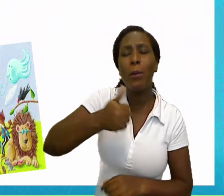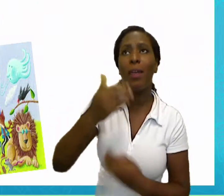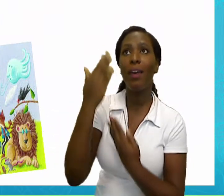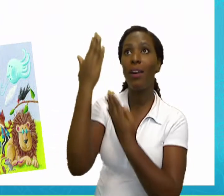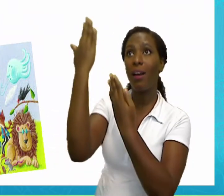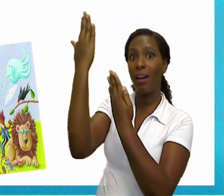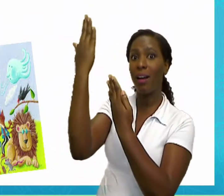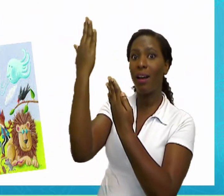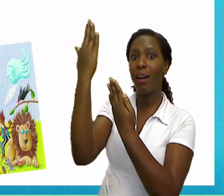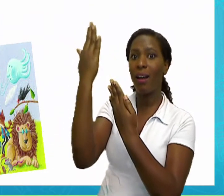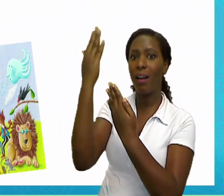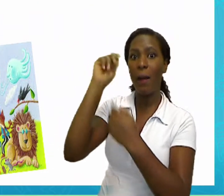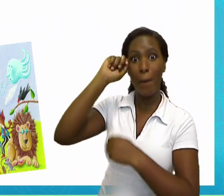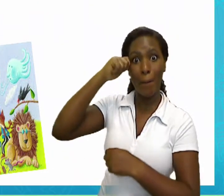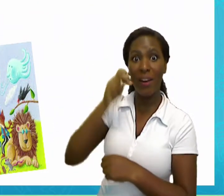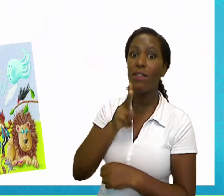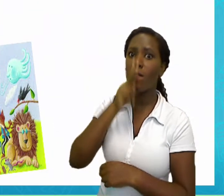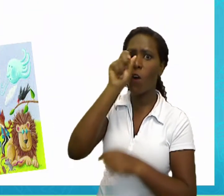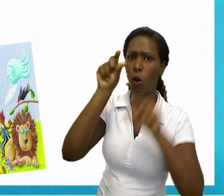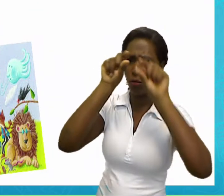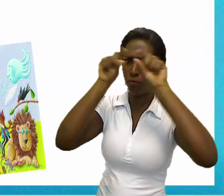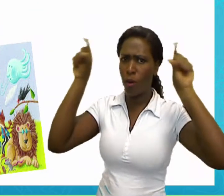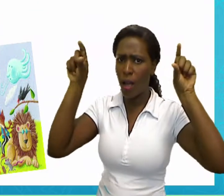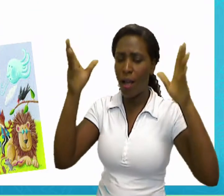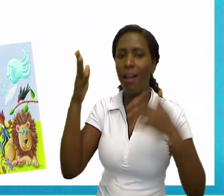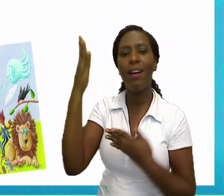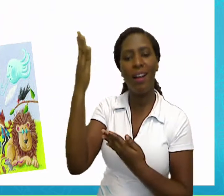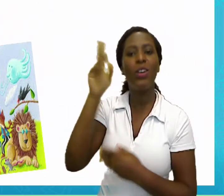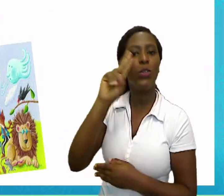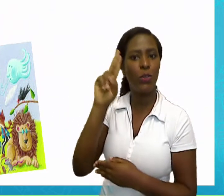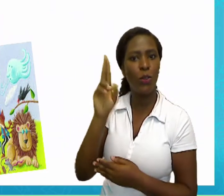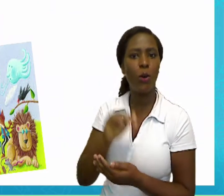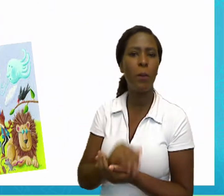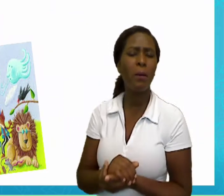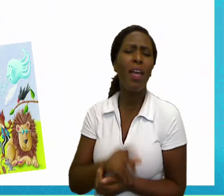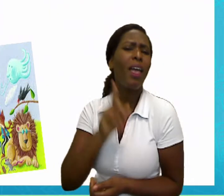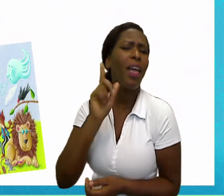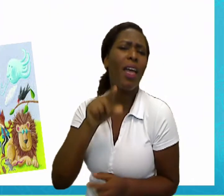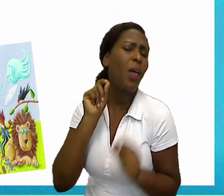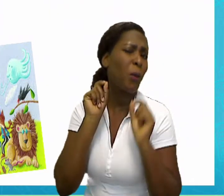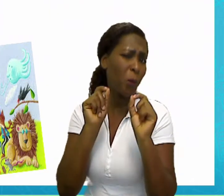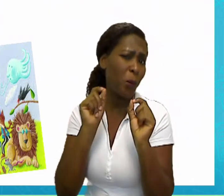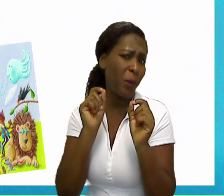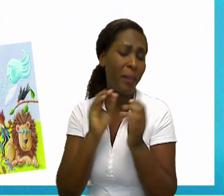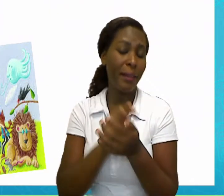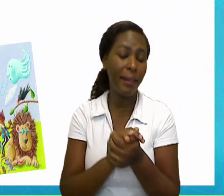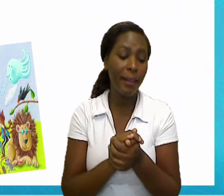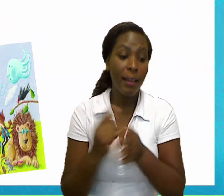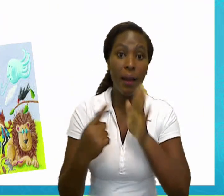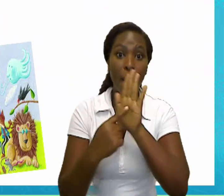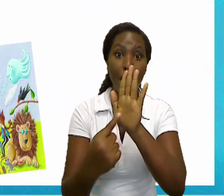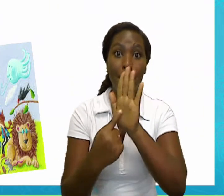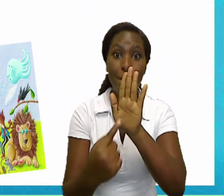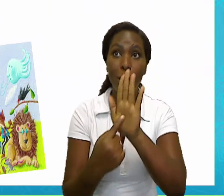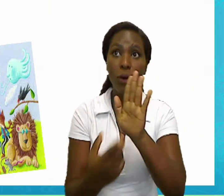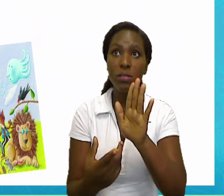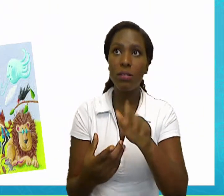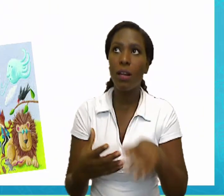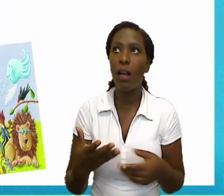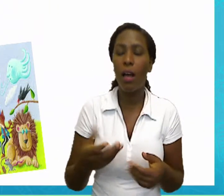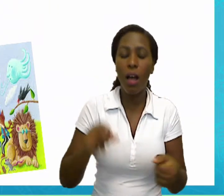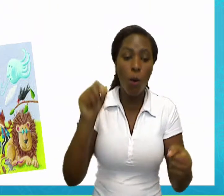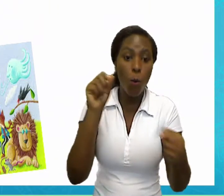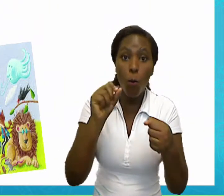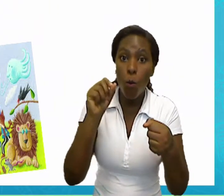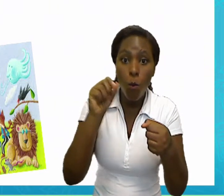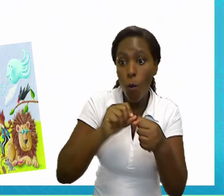textos narrativos apresentam ações de personagens no tempo e no espaço. A estrutura da narração